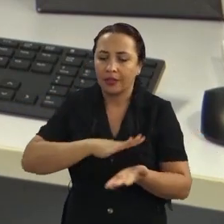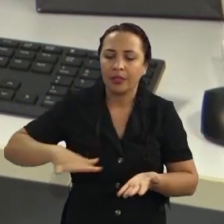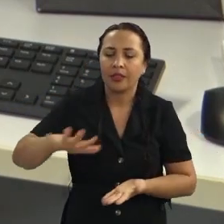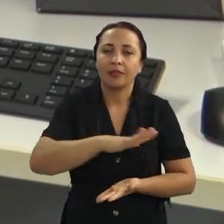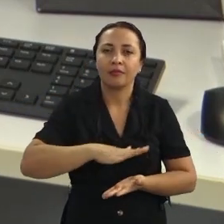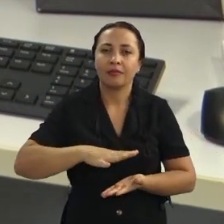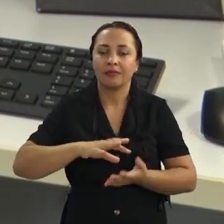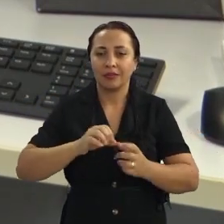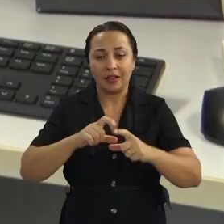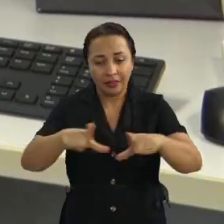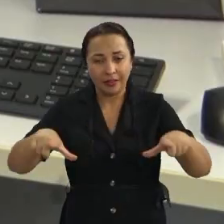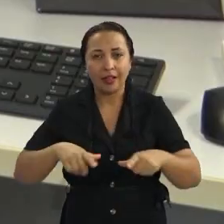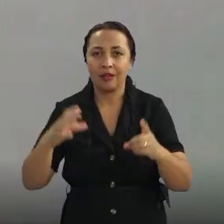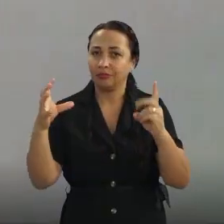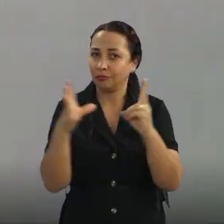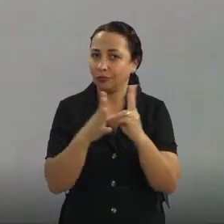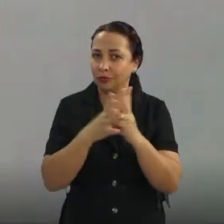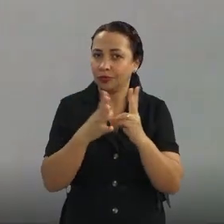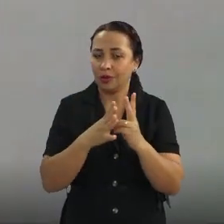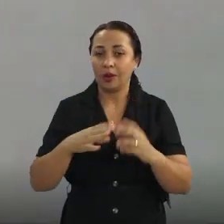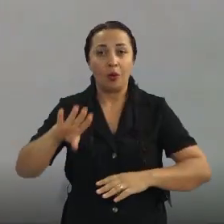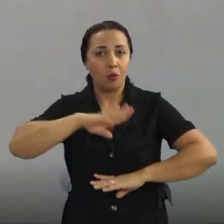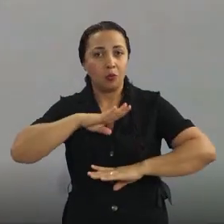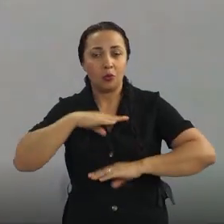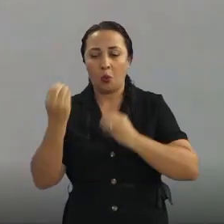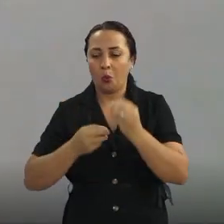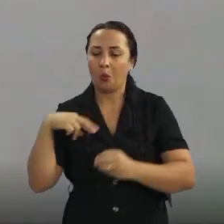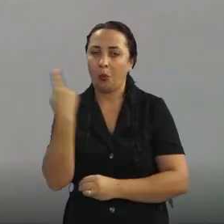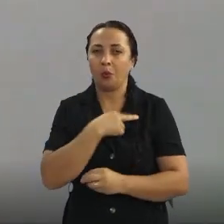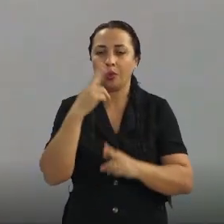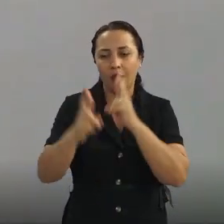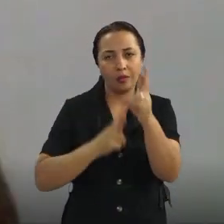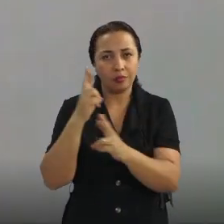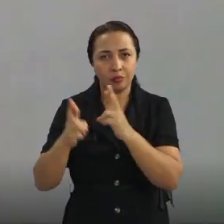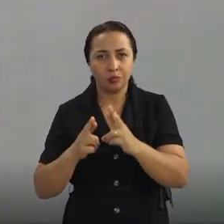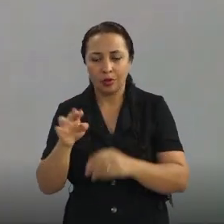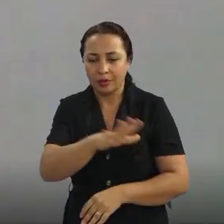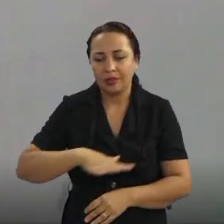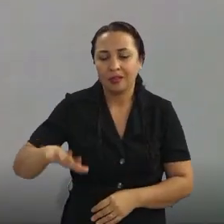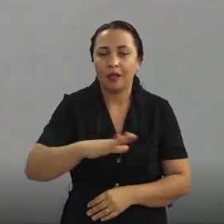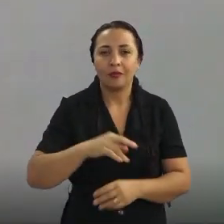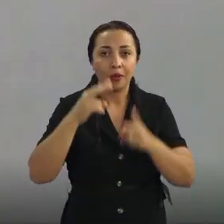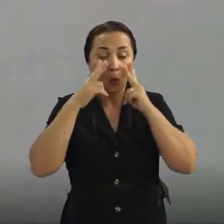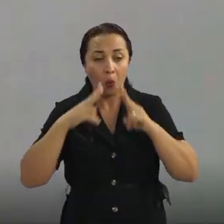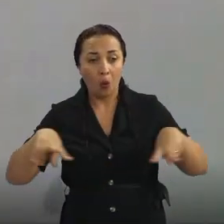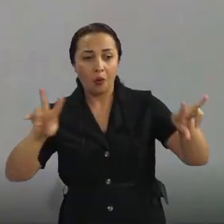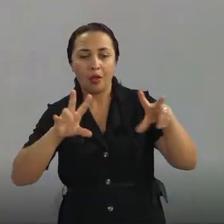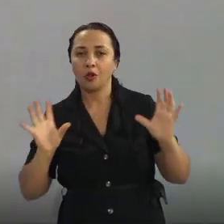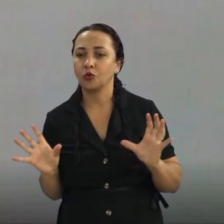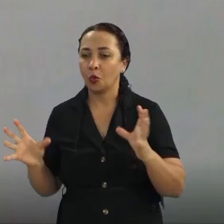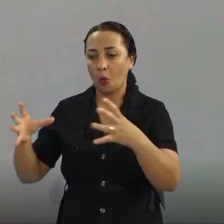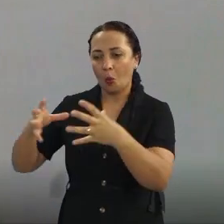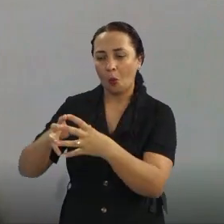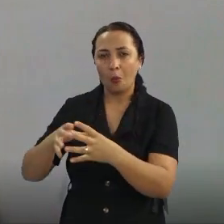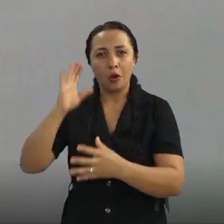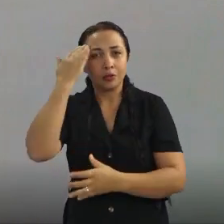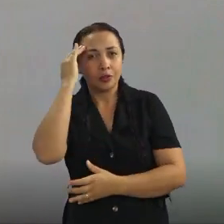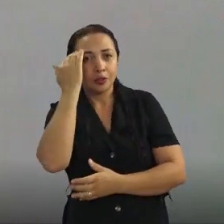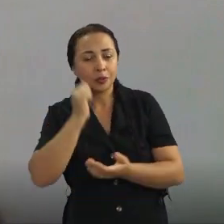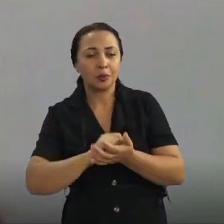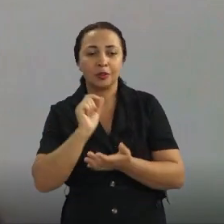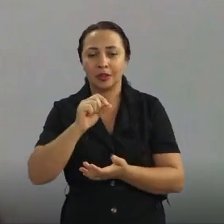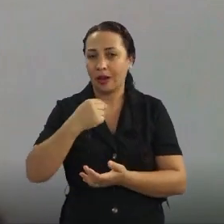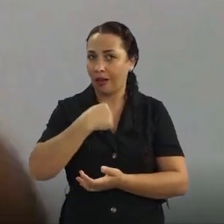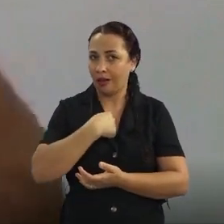das áreas das terras indígenas e a maneira como a gente se relaciona com território é com aquele olhar de coletividade de